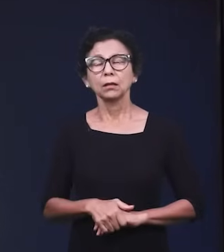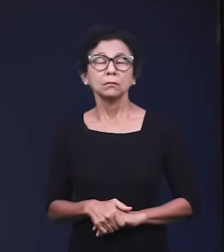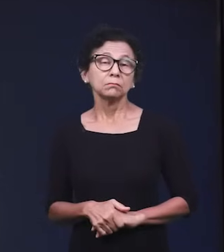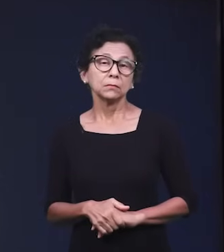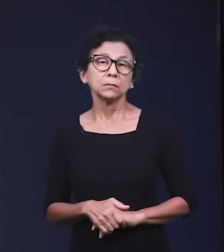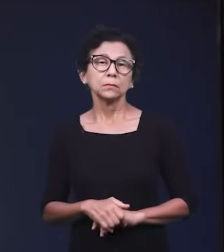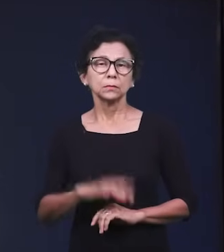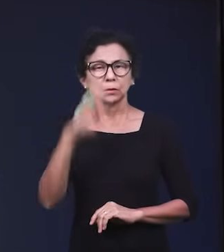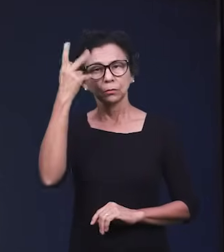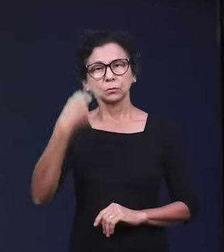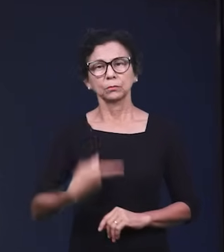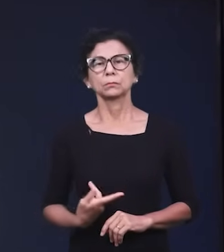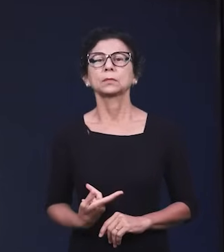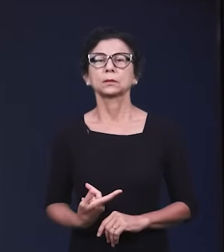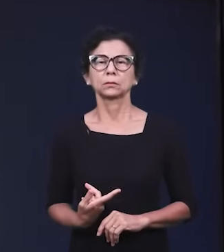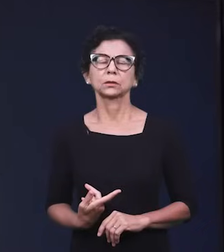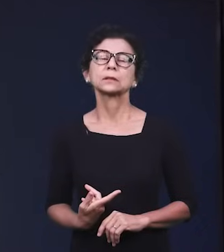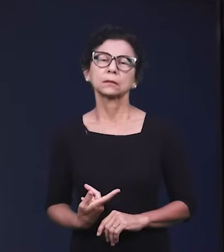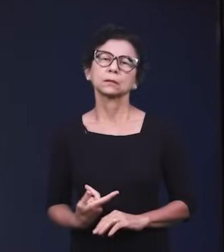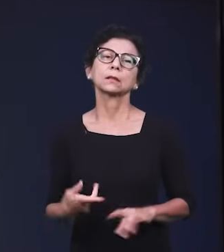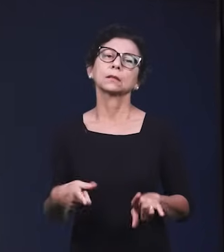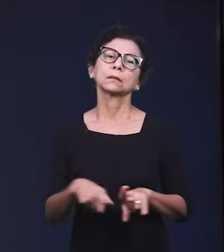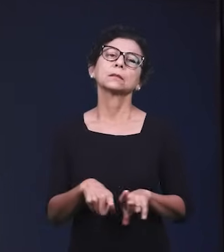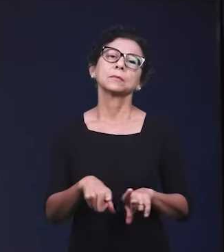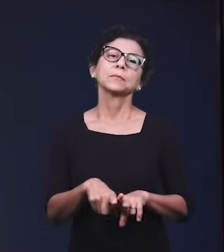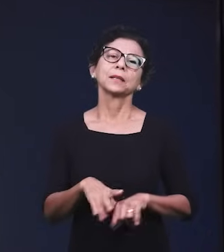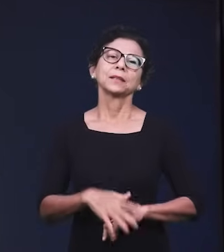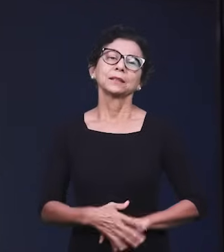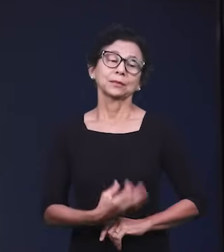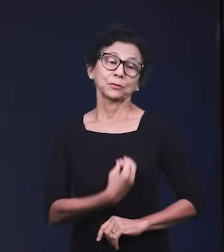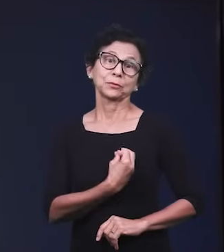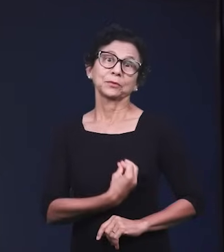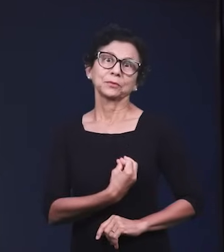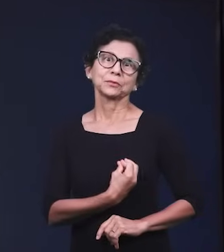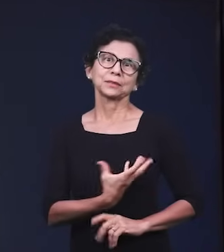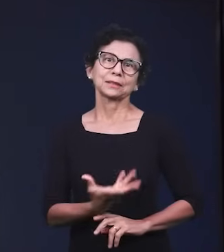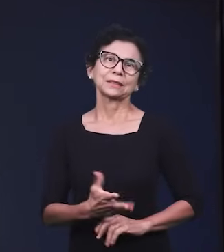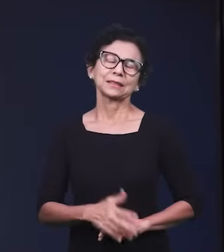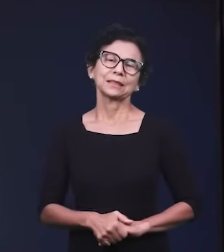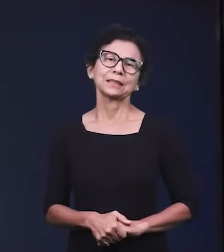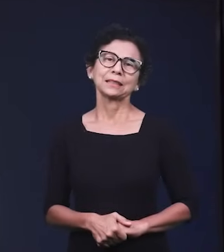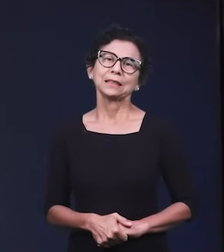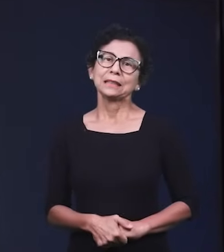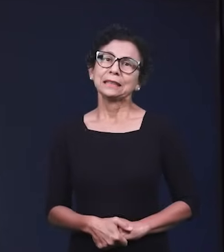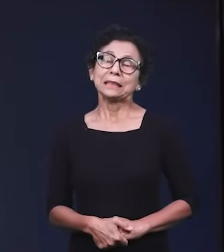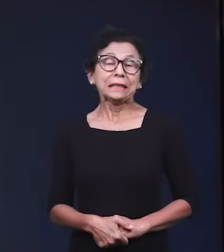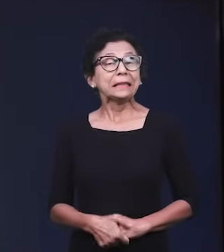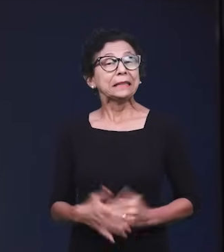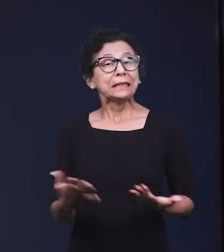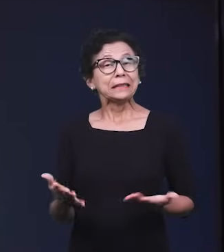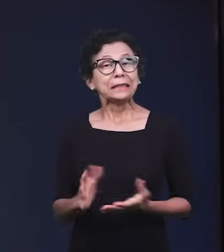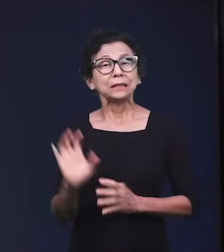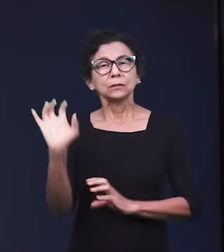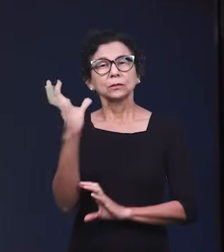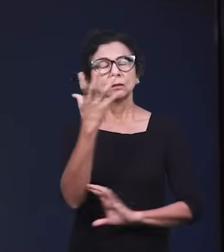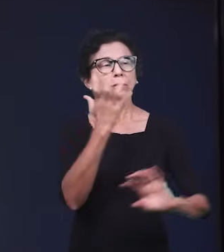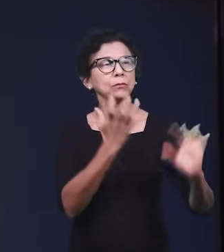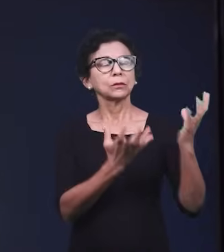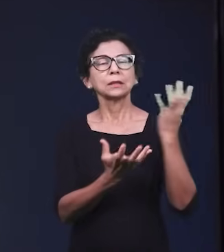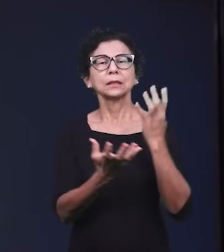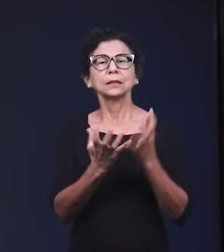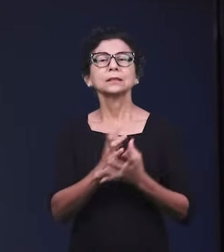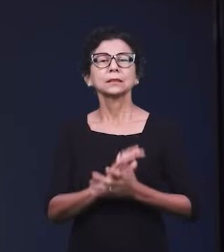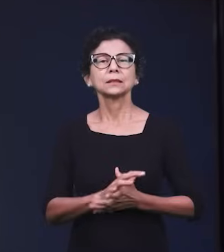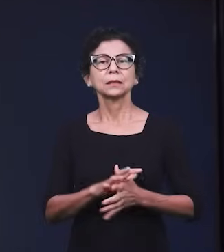com com a gente também né que estamos ali presente que e que temos ela como nossa fonte primária também